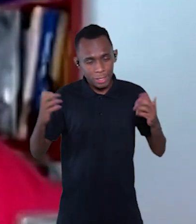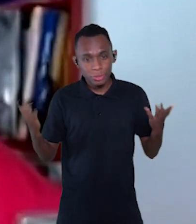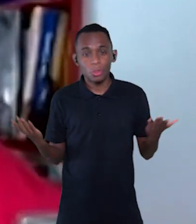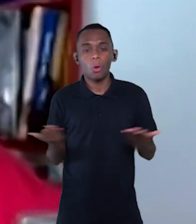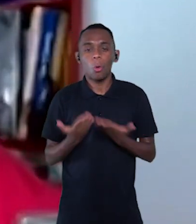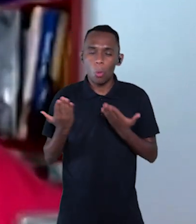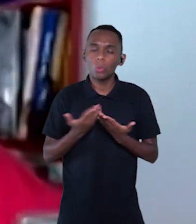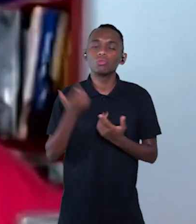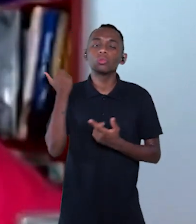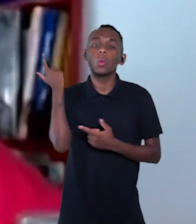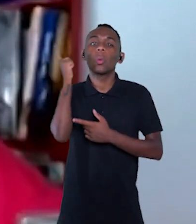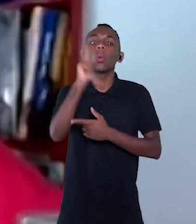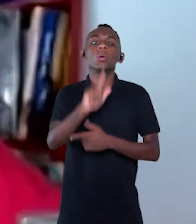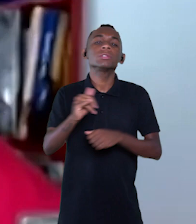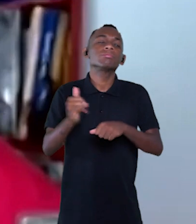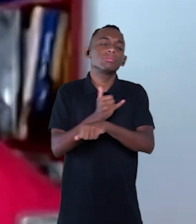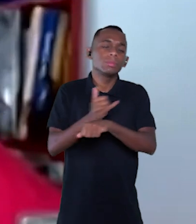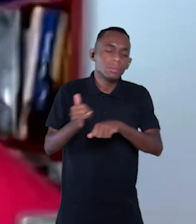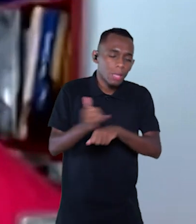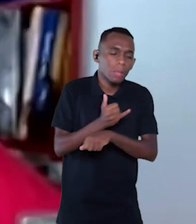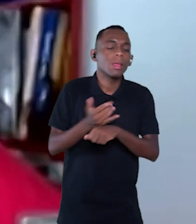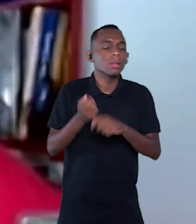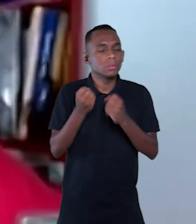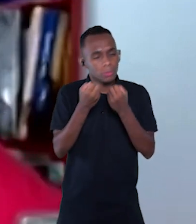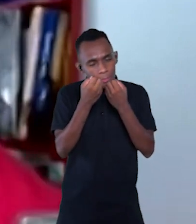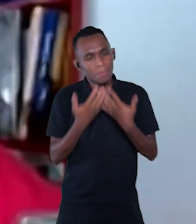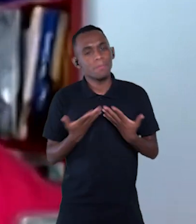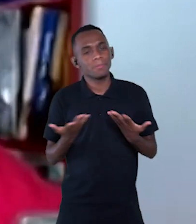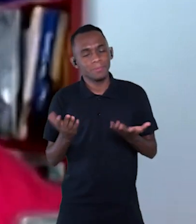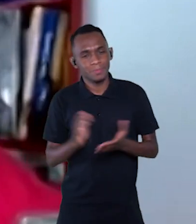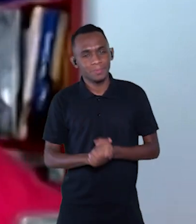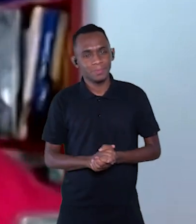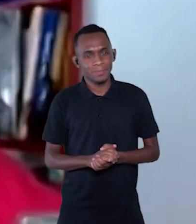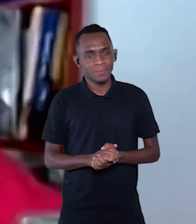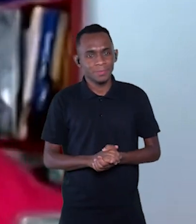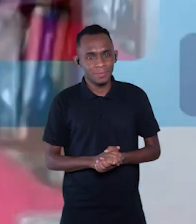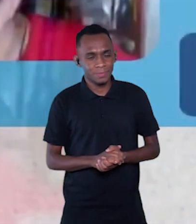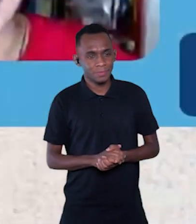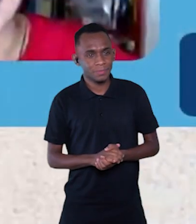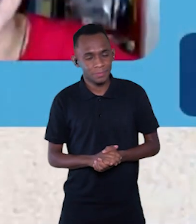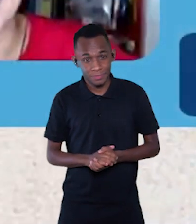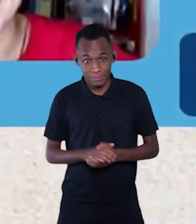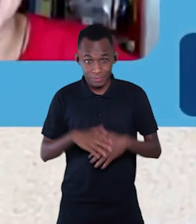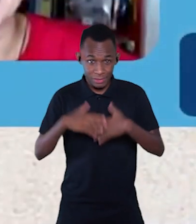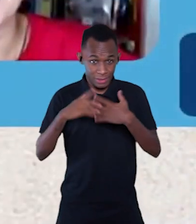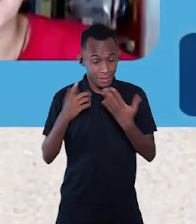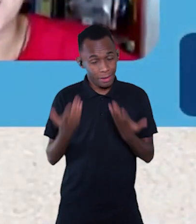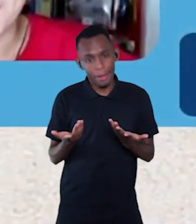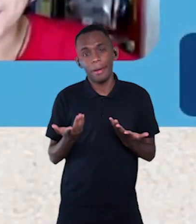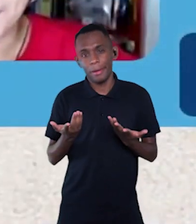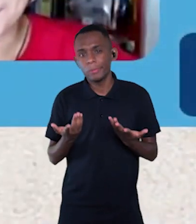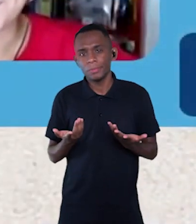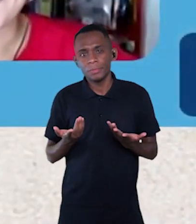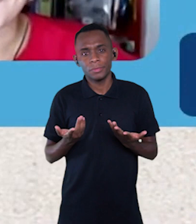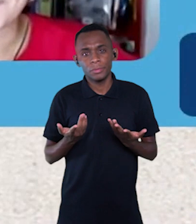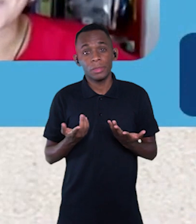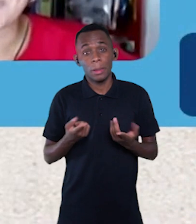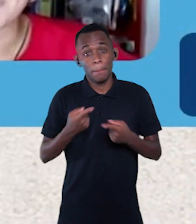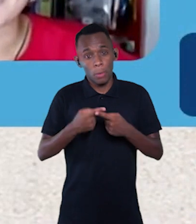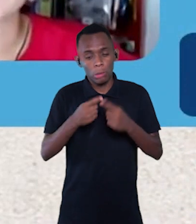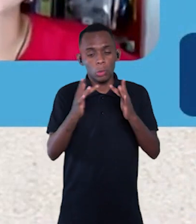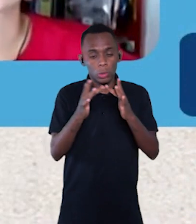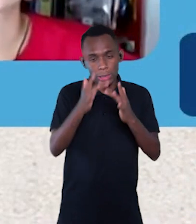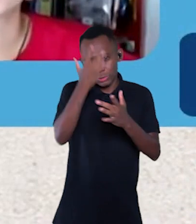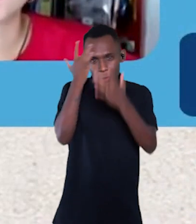consegui encontrar um equilíbrio nessa corda bamba. né? E é uma demanda porque você lida com gente,